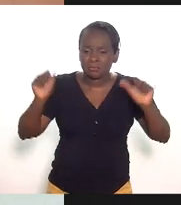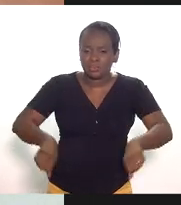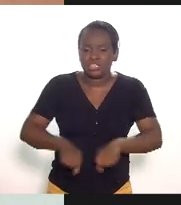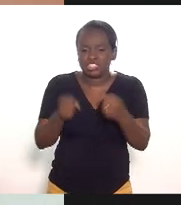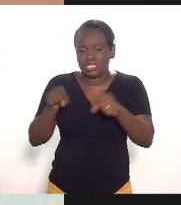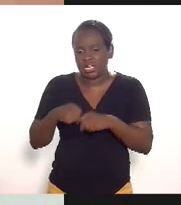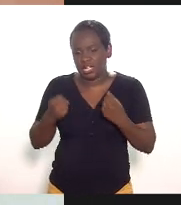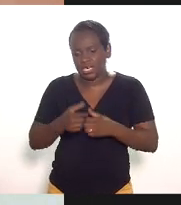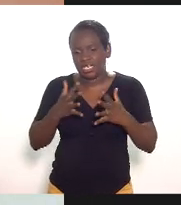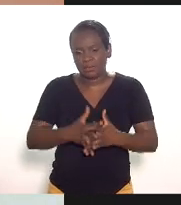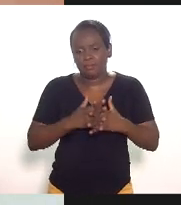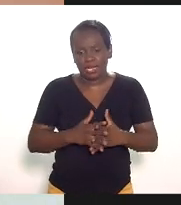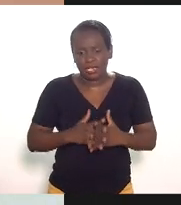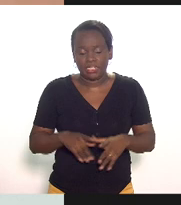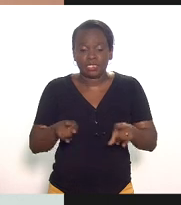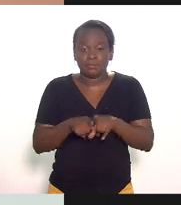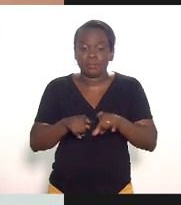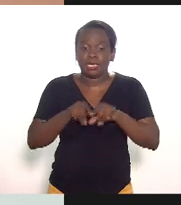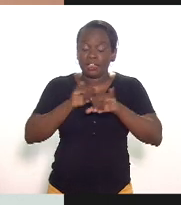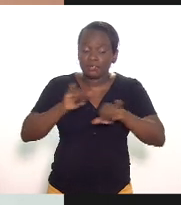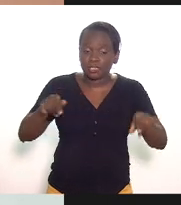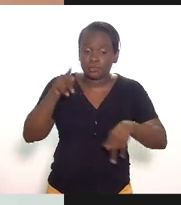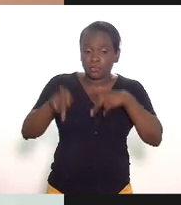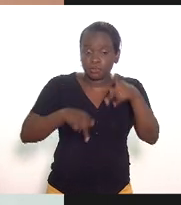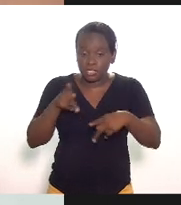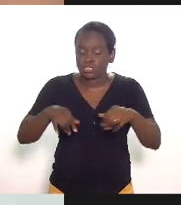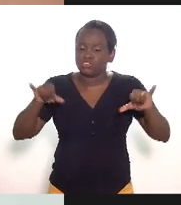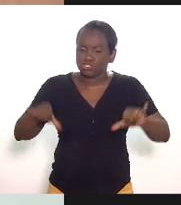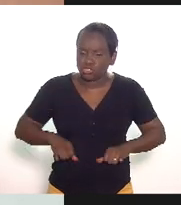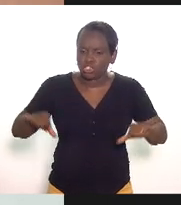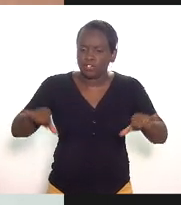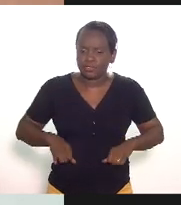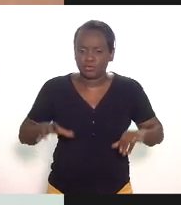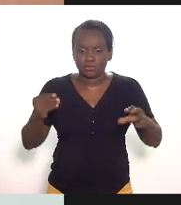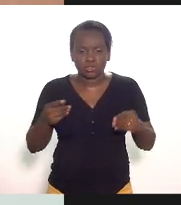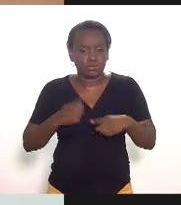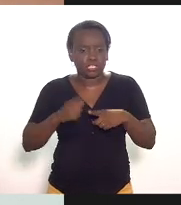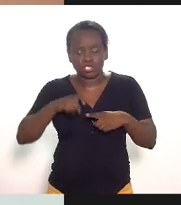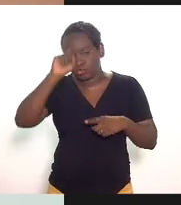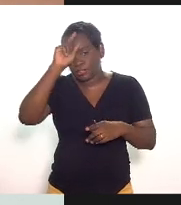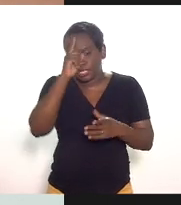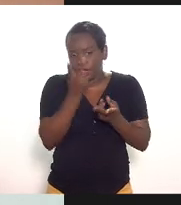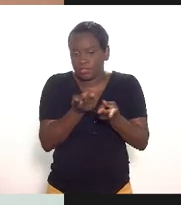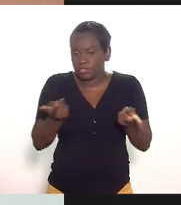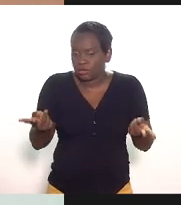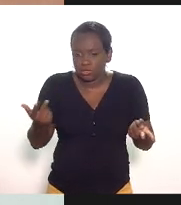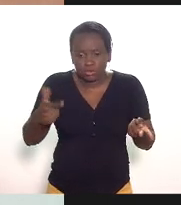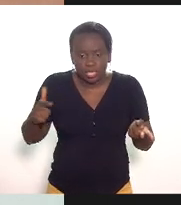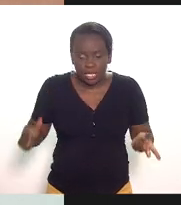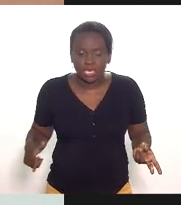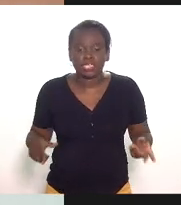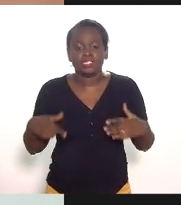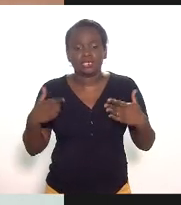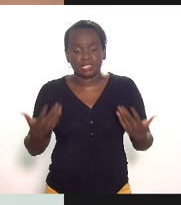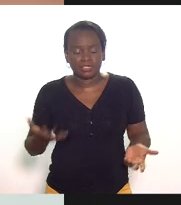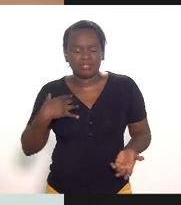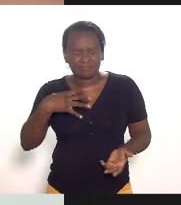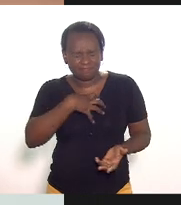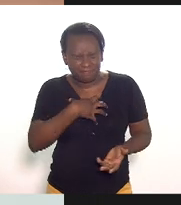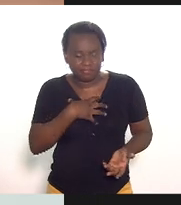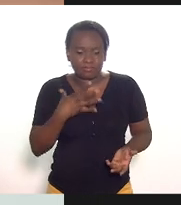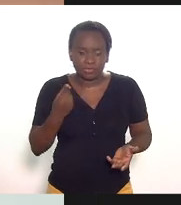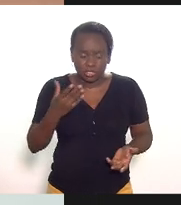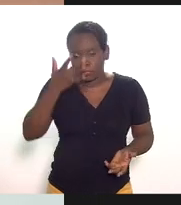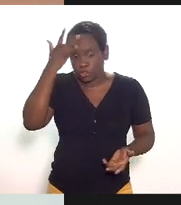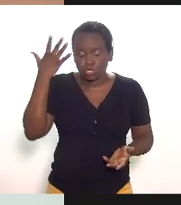atrapalha. E dizer à nossa população sofrida, que está sofrendo porque não tem leito no hospital, dizer do pesar que eu tenho daquelas